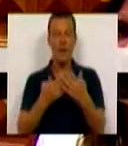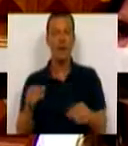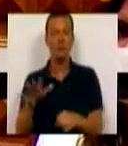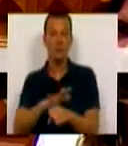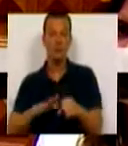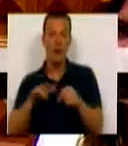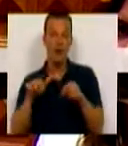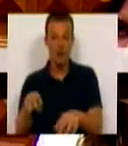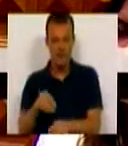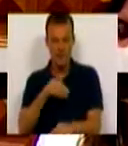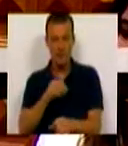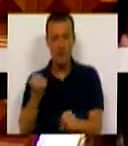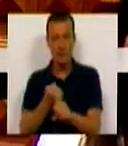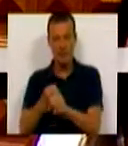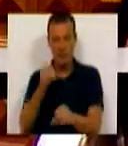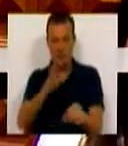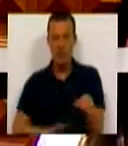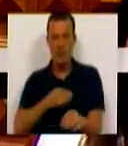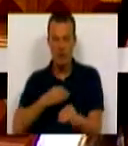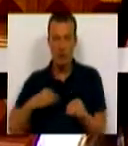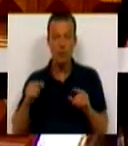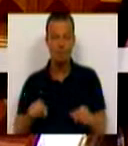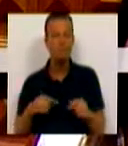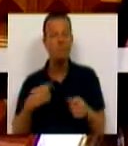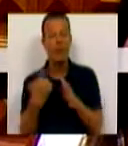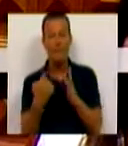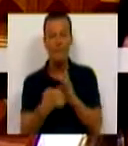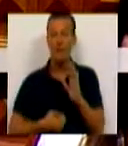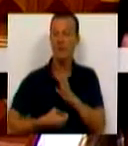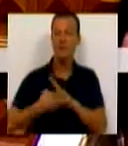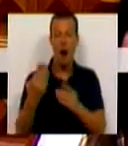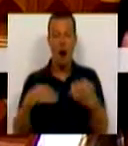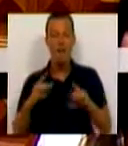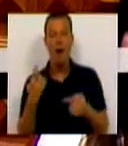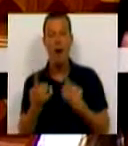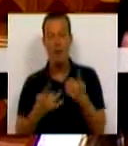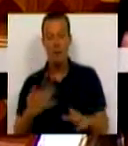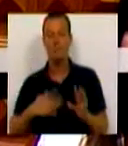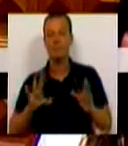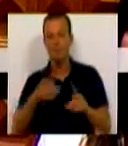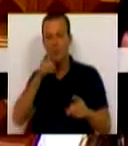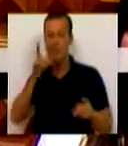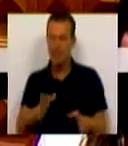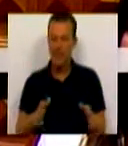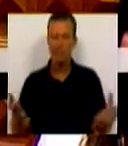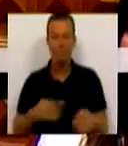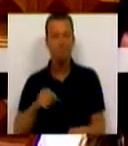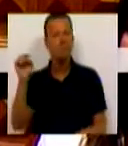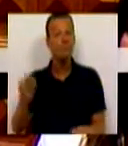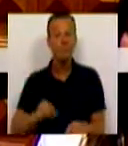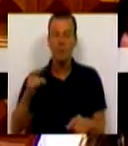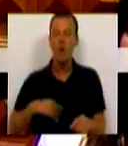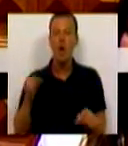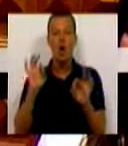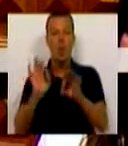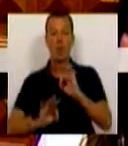de Saúde. Muitas são as medidas que podemos aqui evidenciar, mas algumas que não podemos deixar de sublinhar. Desde logo, nos cuidados de